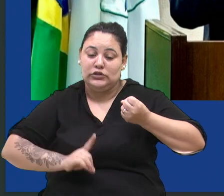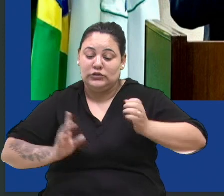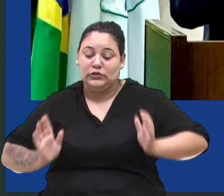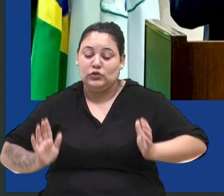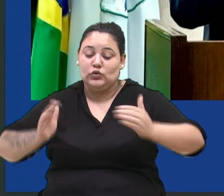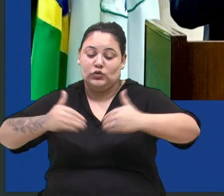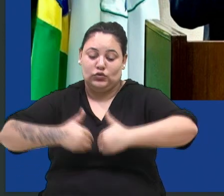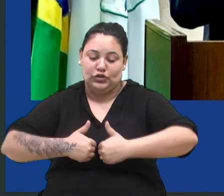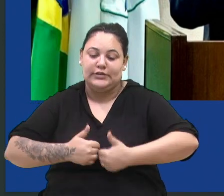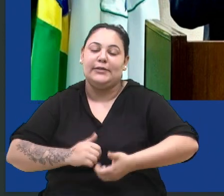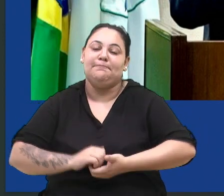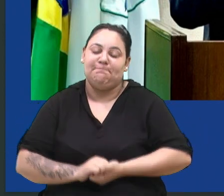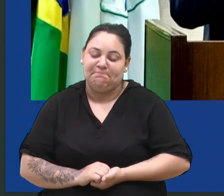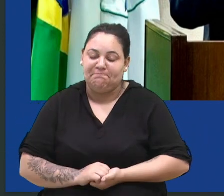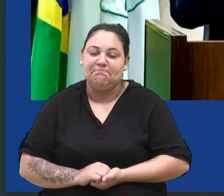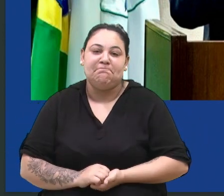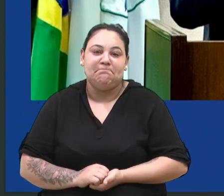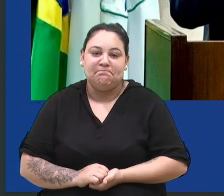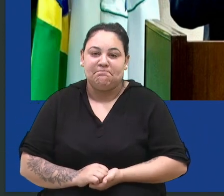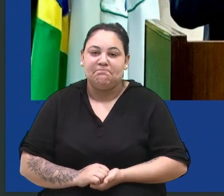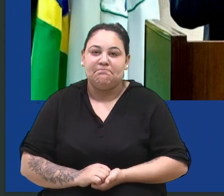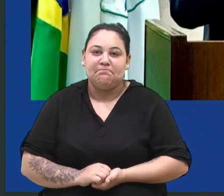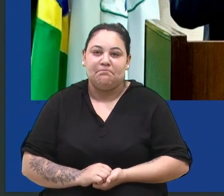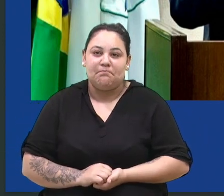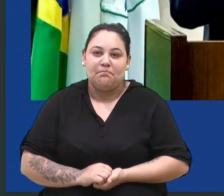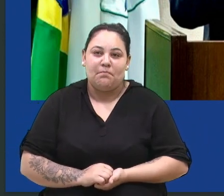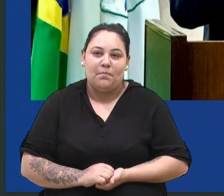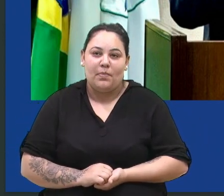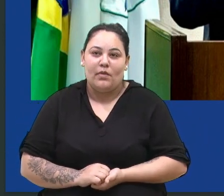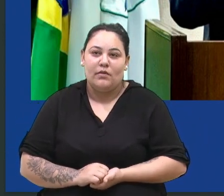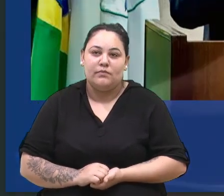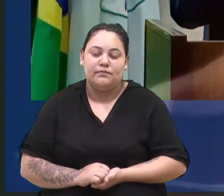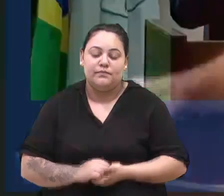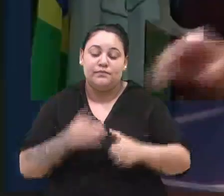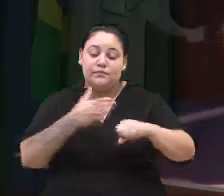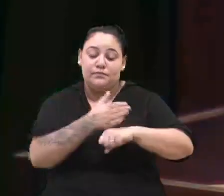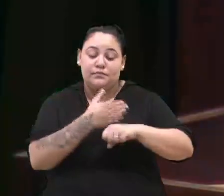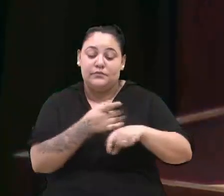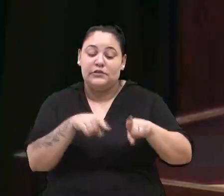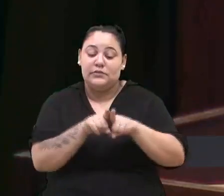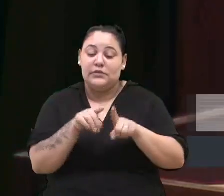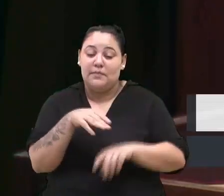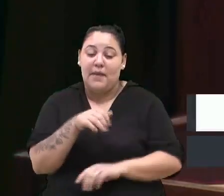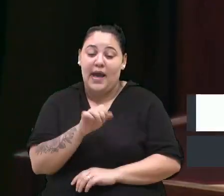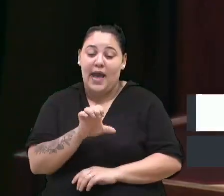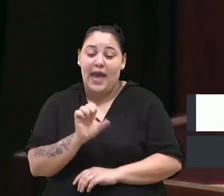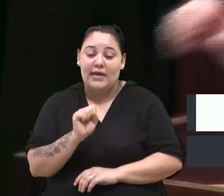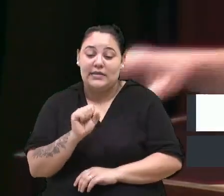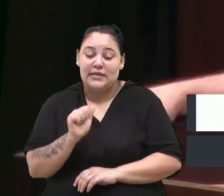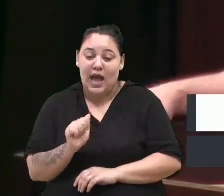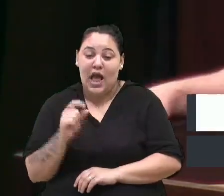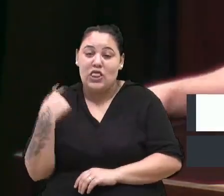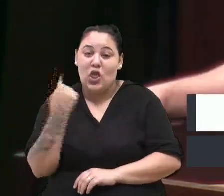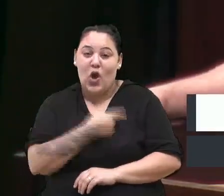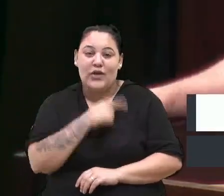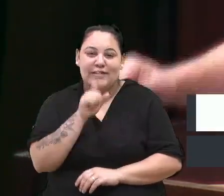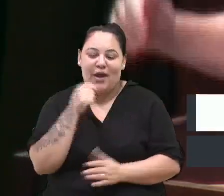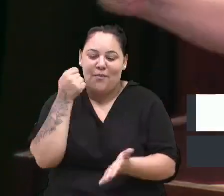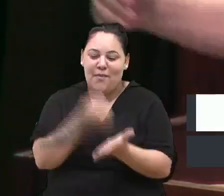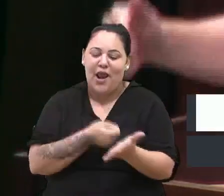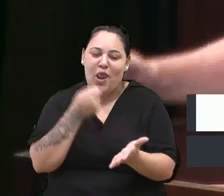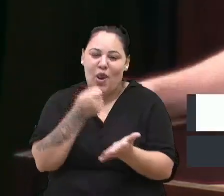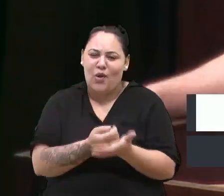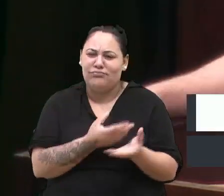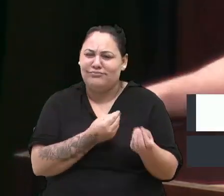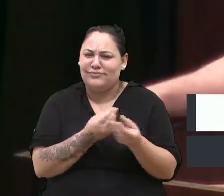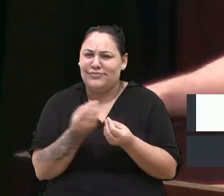autistas. Membro da Frente Parlamentar, a Maesa é Nossa, a Maesa, que é vamos dizer, uma luta nossa muito antes de